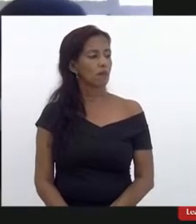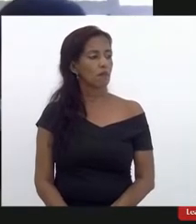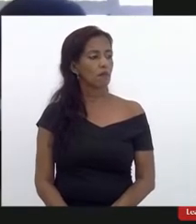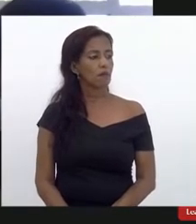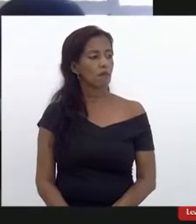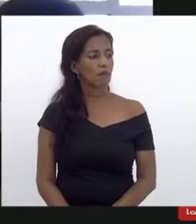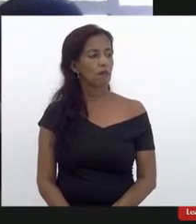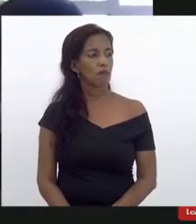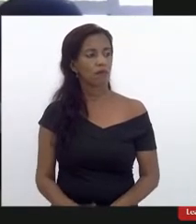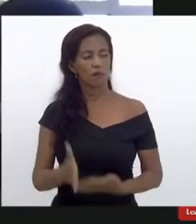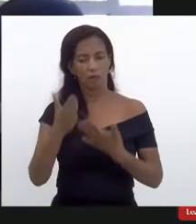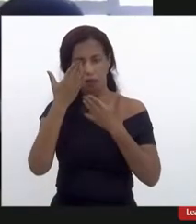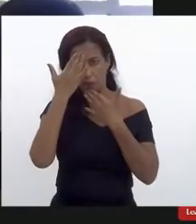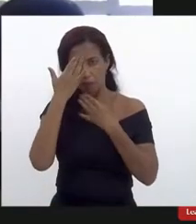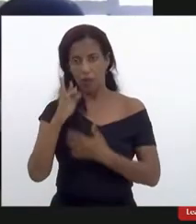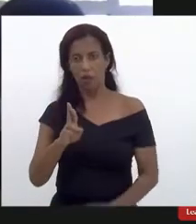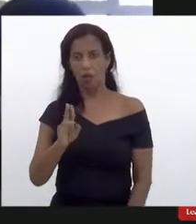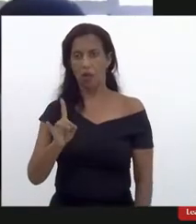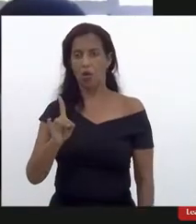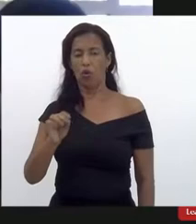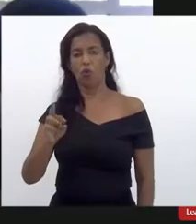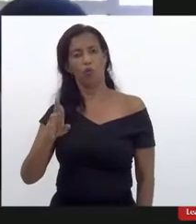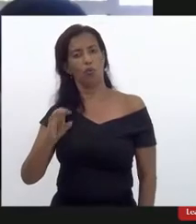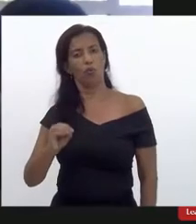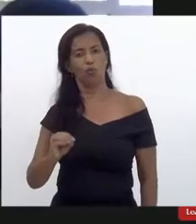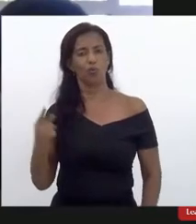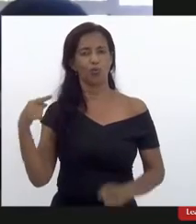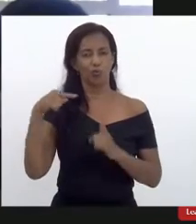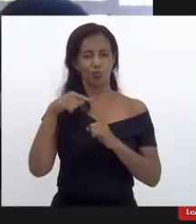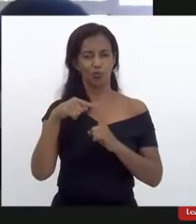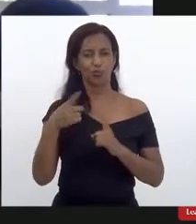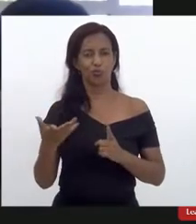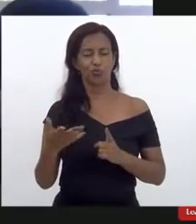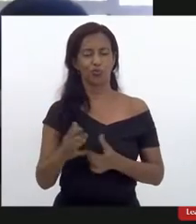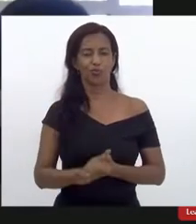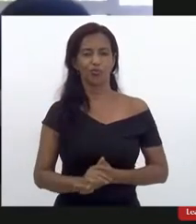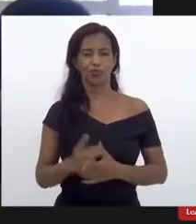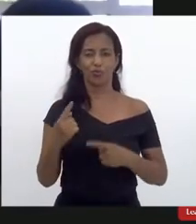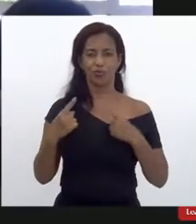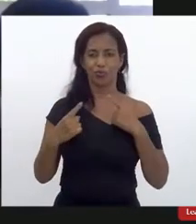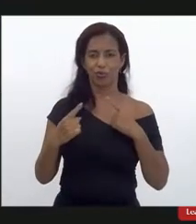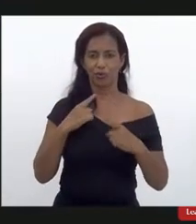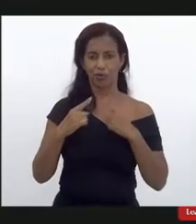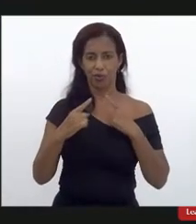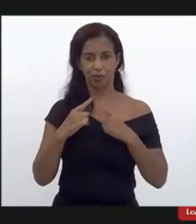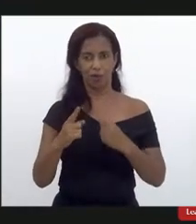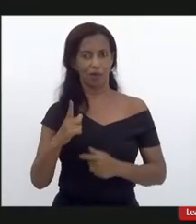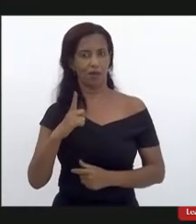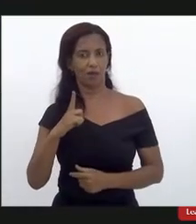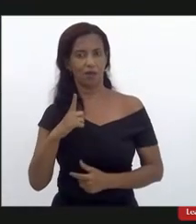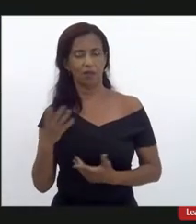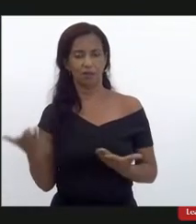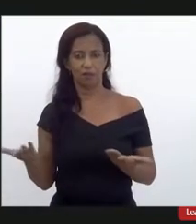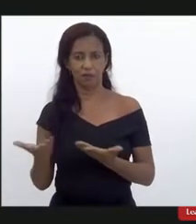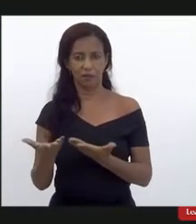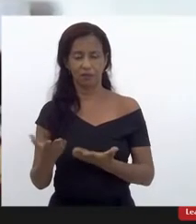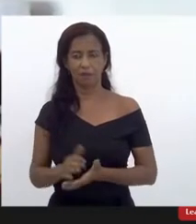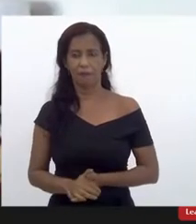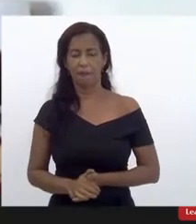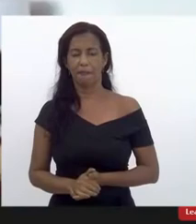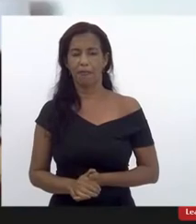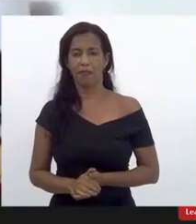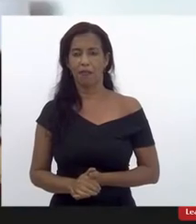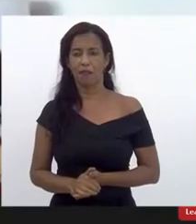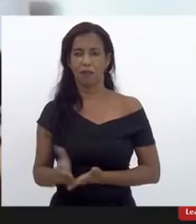Obrigado, doutor Rodrigo Zambuja, também pela objetividade aí dos debates. A gente tem aí uma